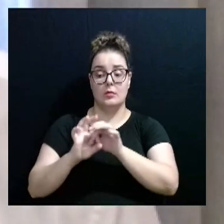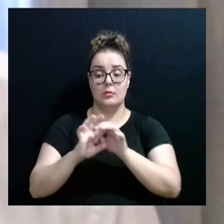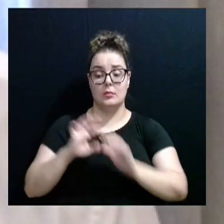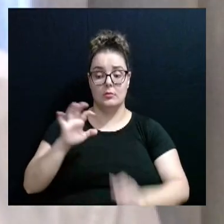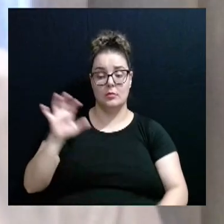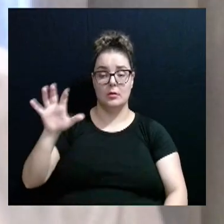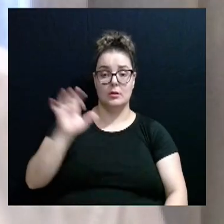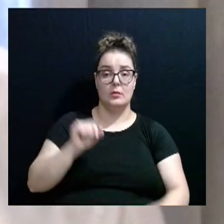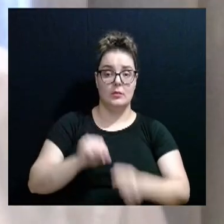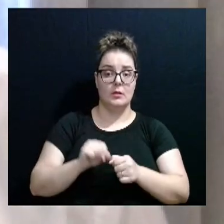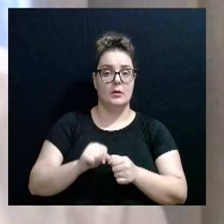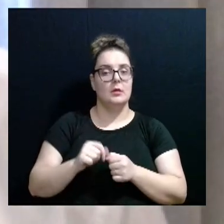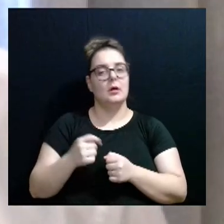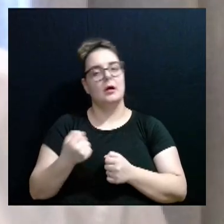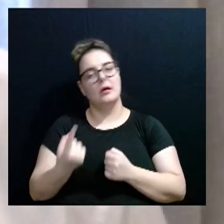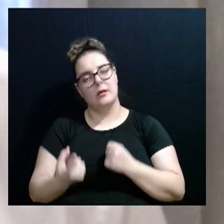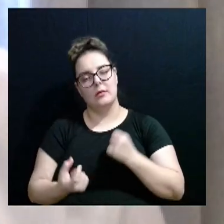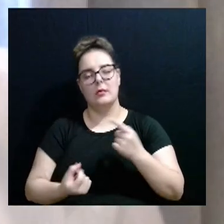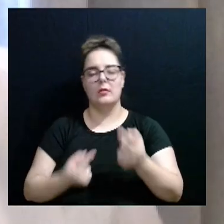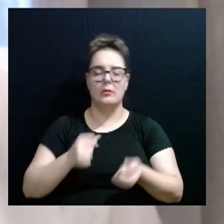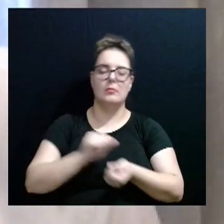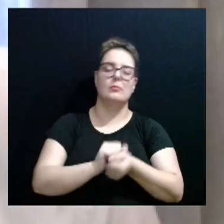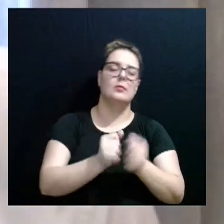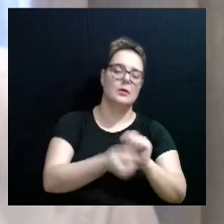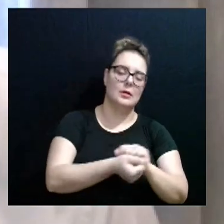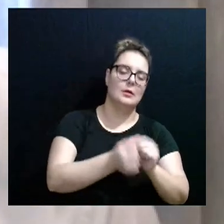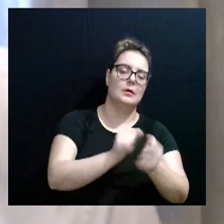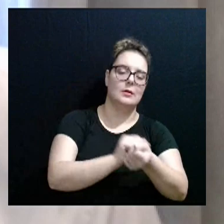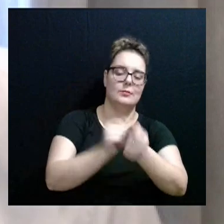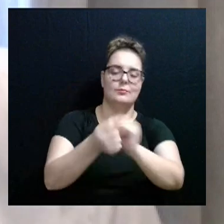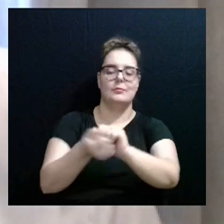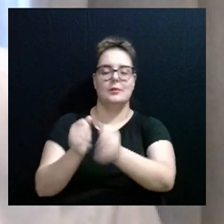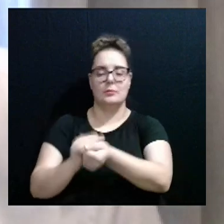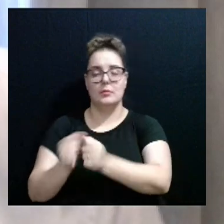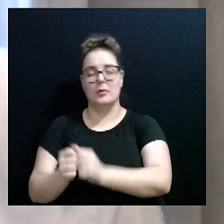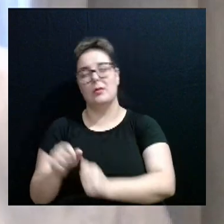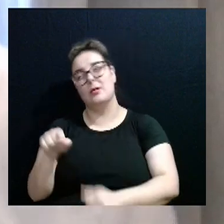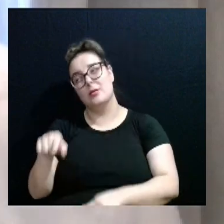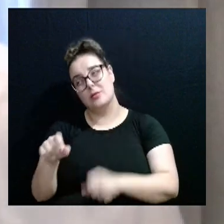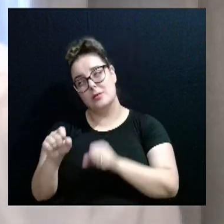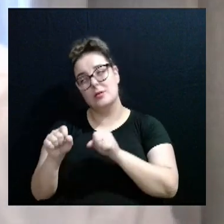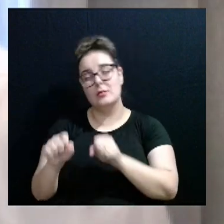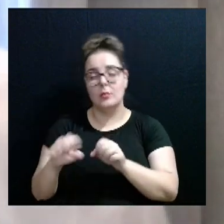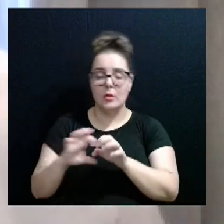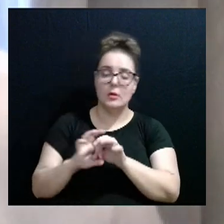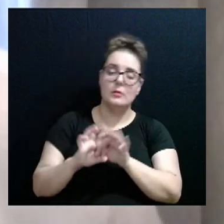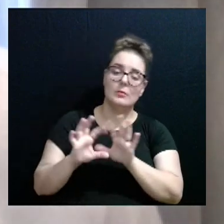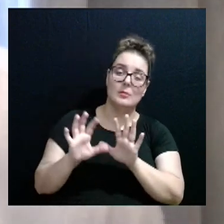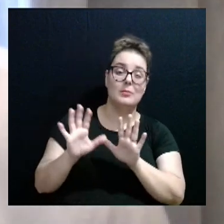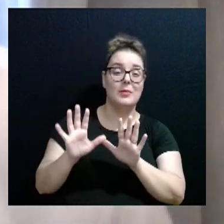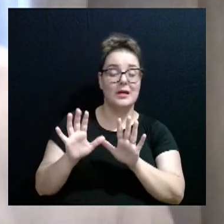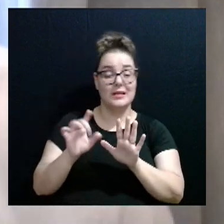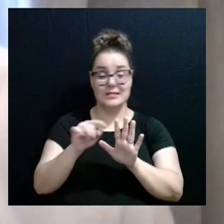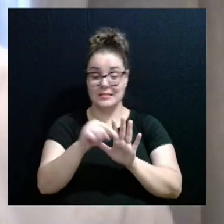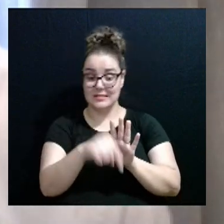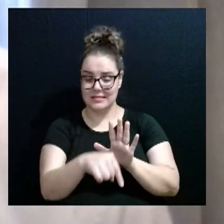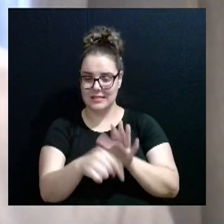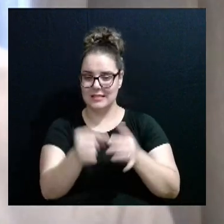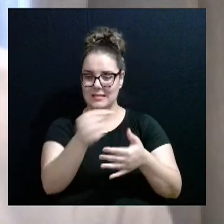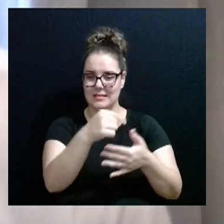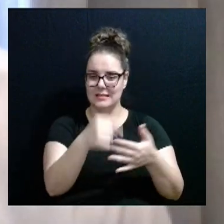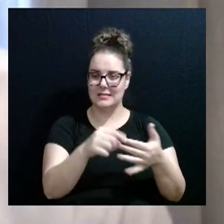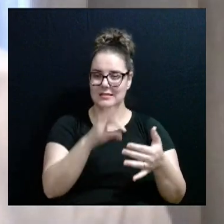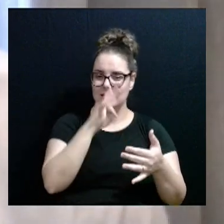modulação, né? Então ele fala assim, olha, isso pode estar liberado, mas aqui nesse aspecto da França e tal, e